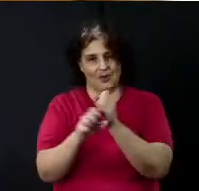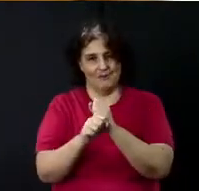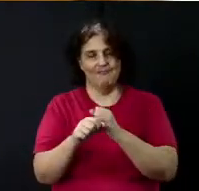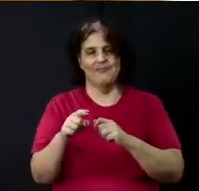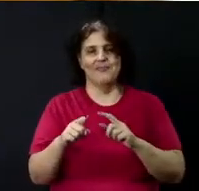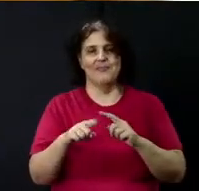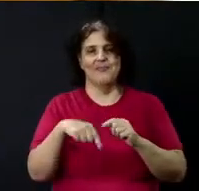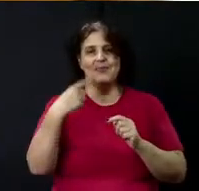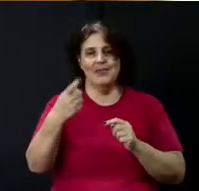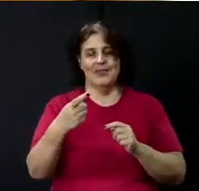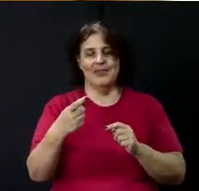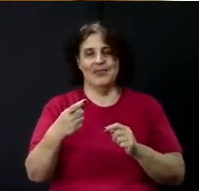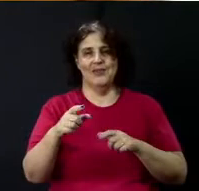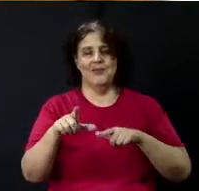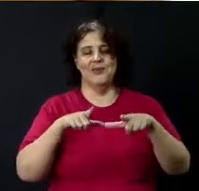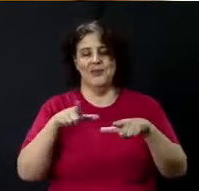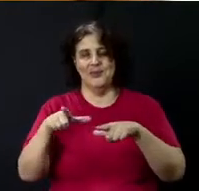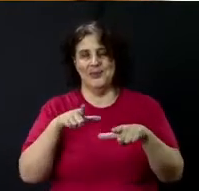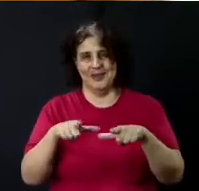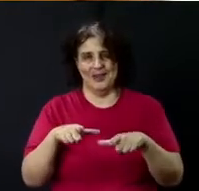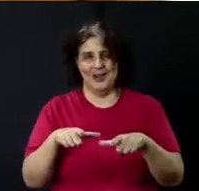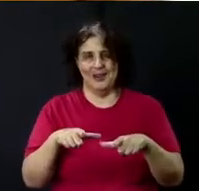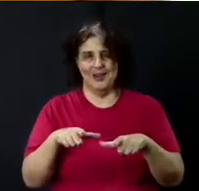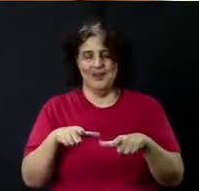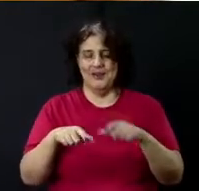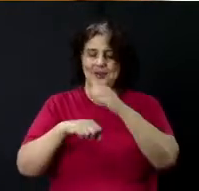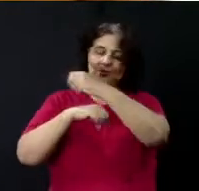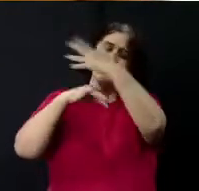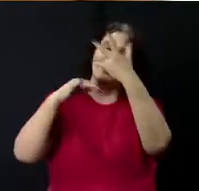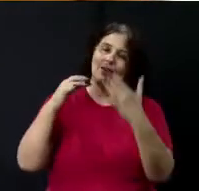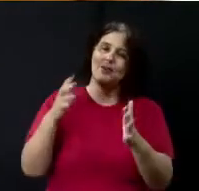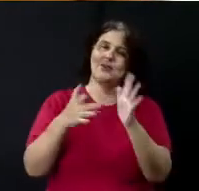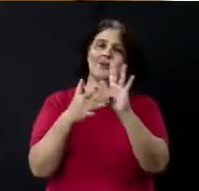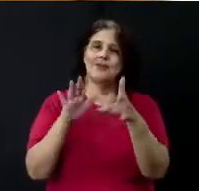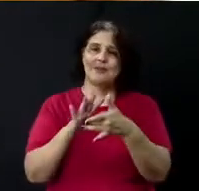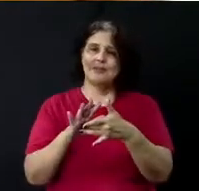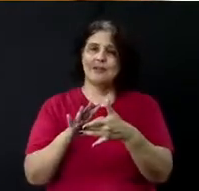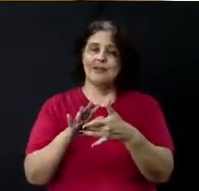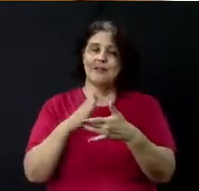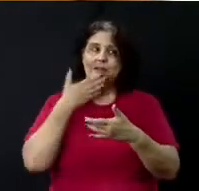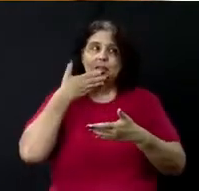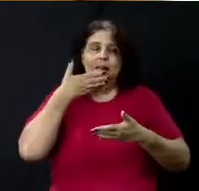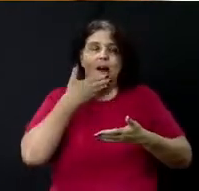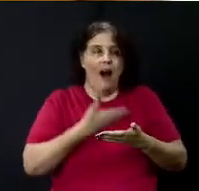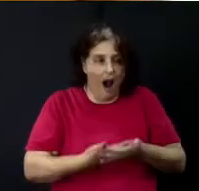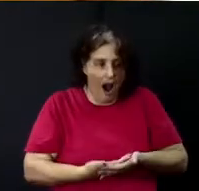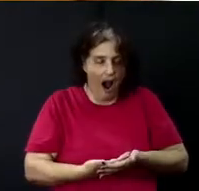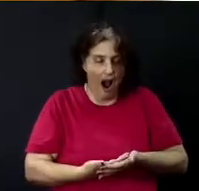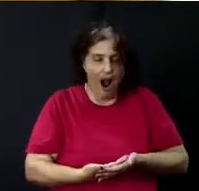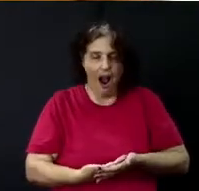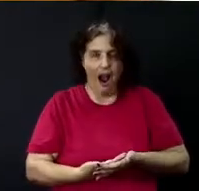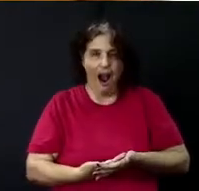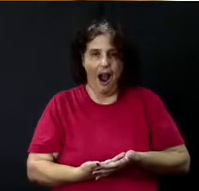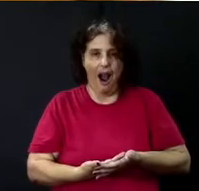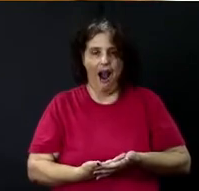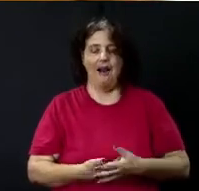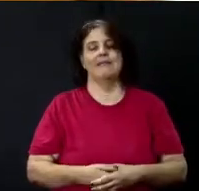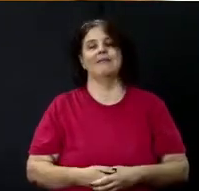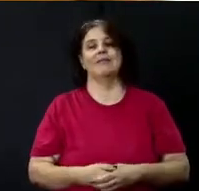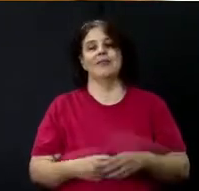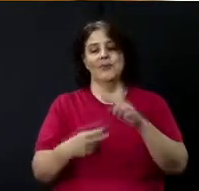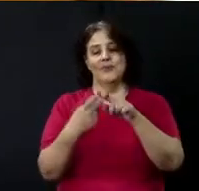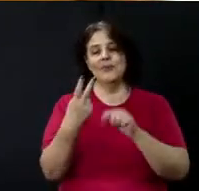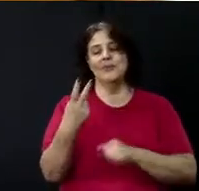atos divinos geralmente causam grande espanto. Não era para ser, mas causam. Então, duas